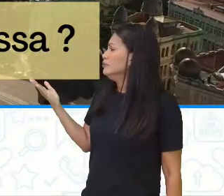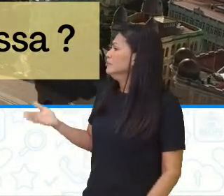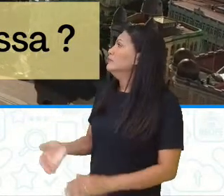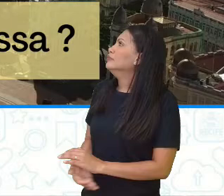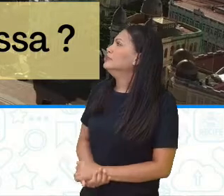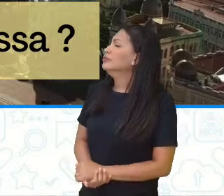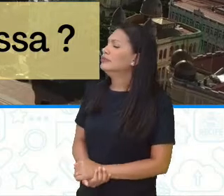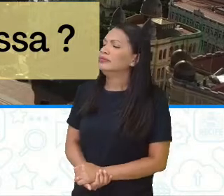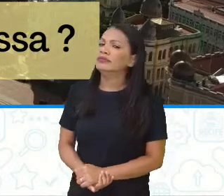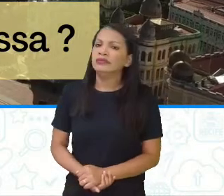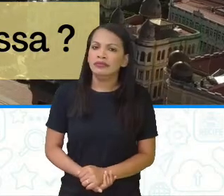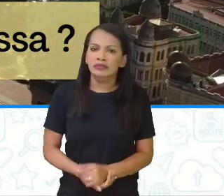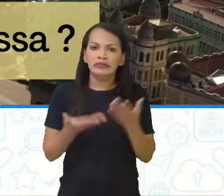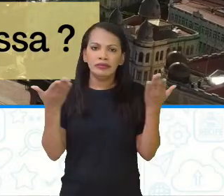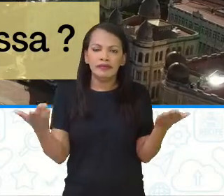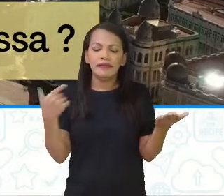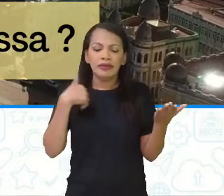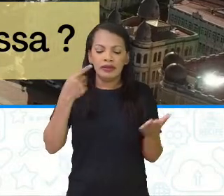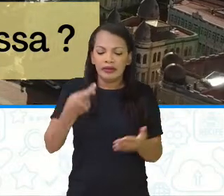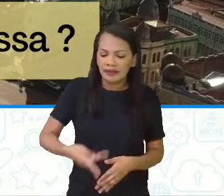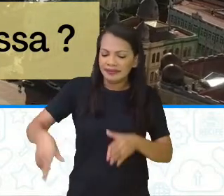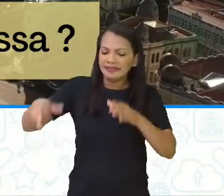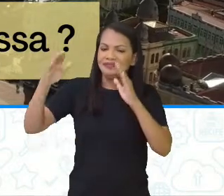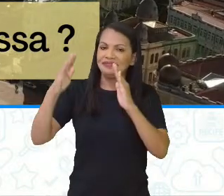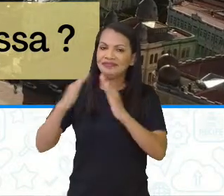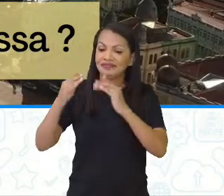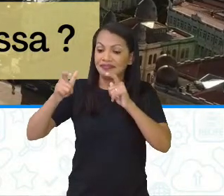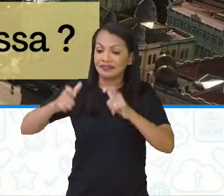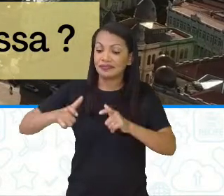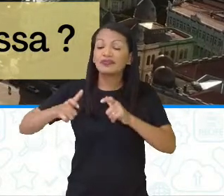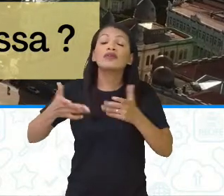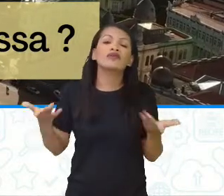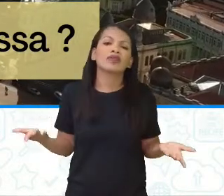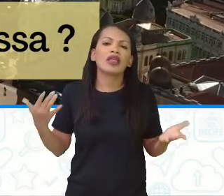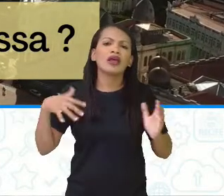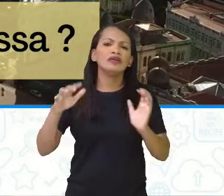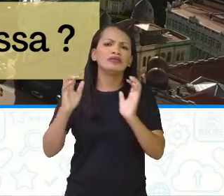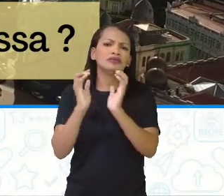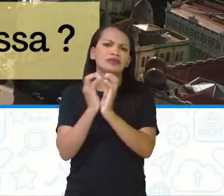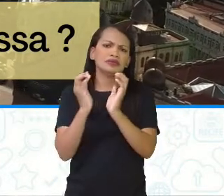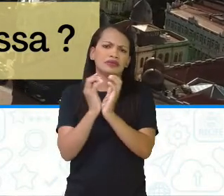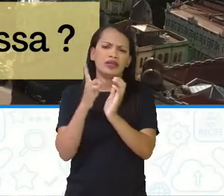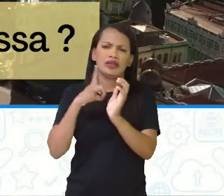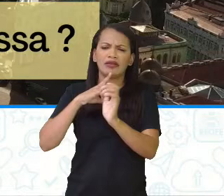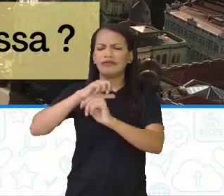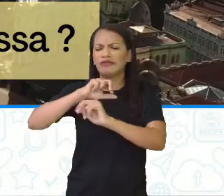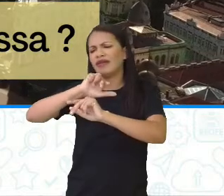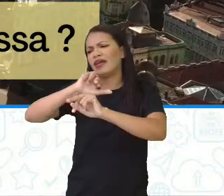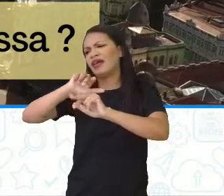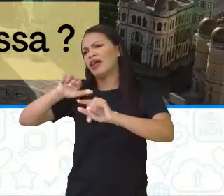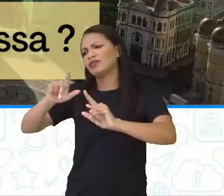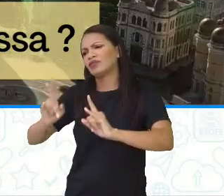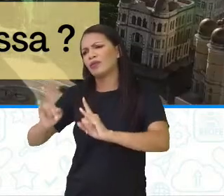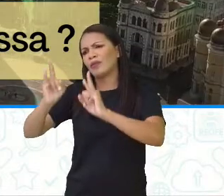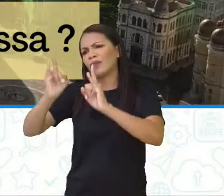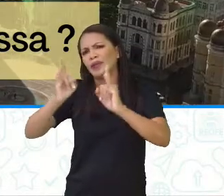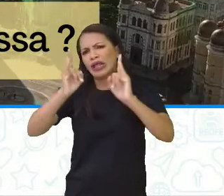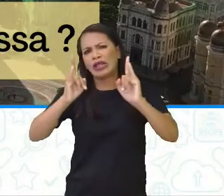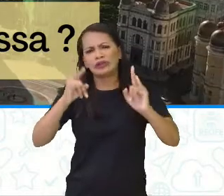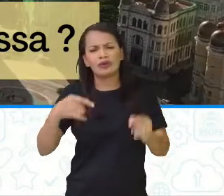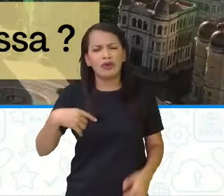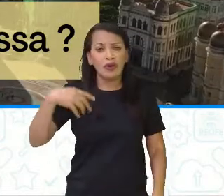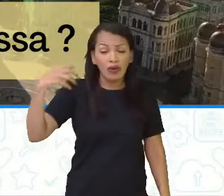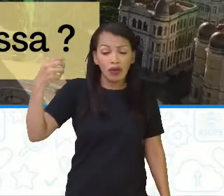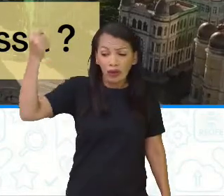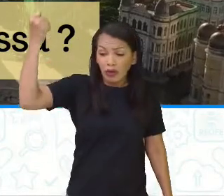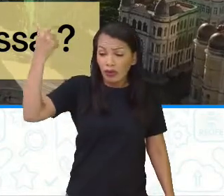Recife. E aí, claro, fica mais tranquilo a gente observar esse tipo de paisagem, vários prédios, muita gente circulando, o calor, como a